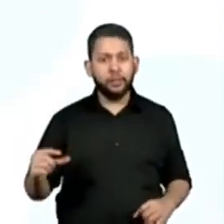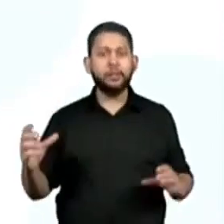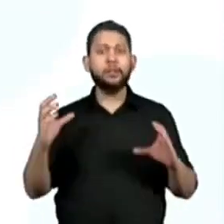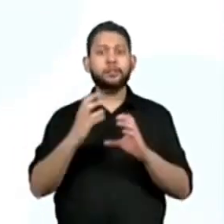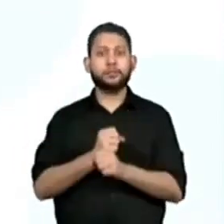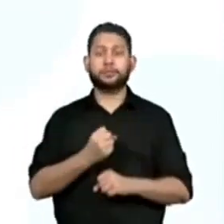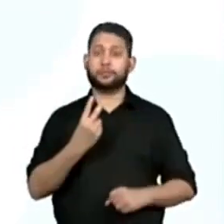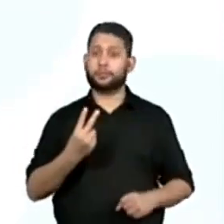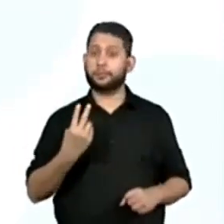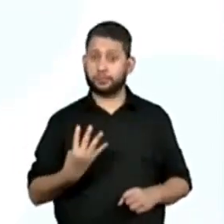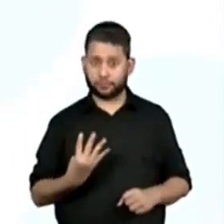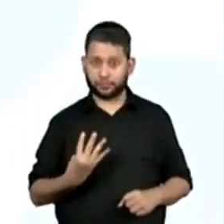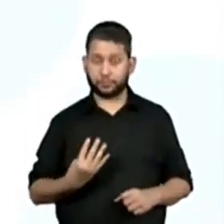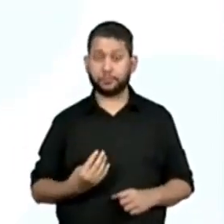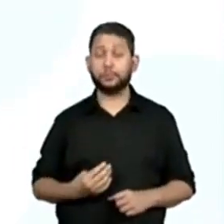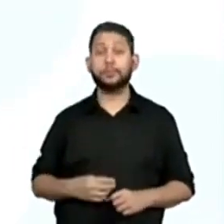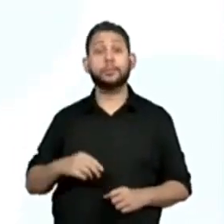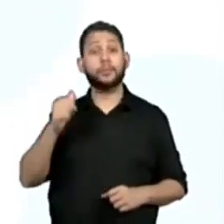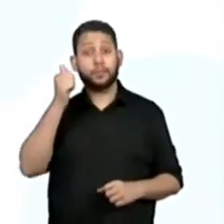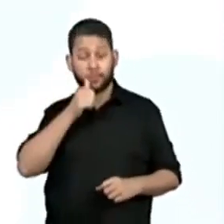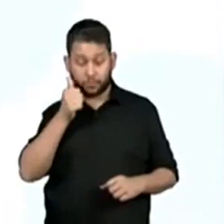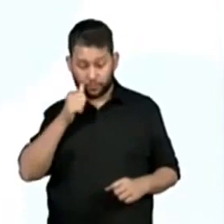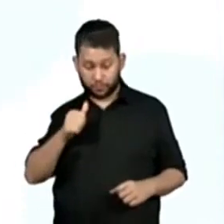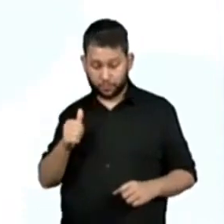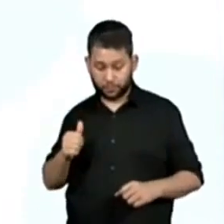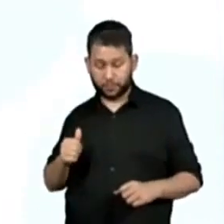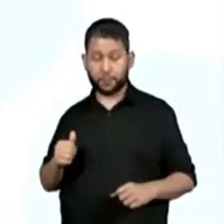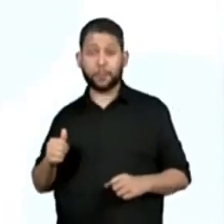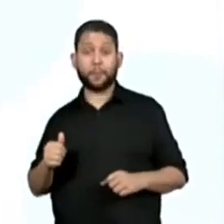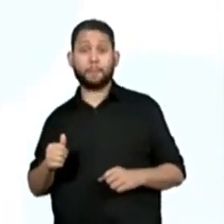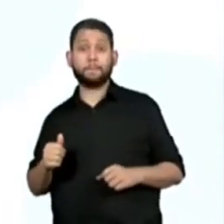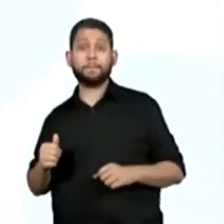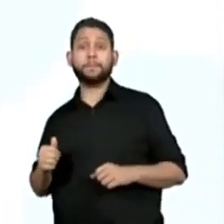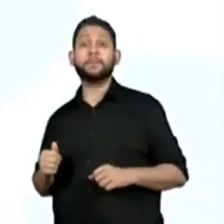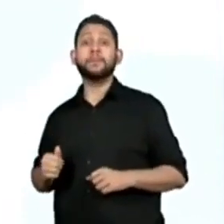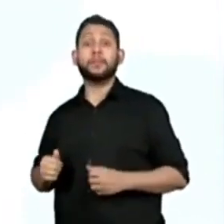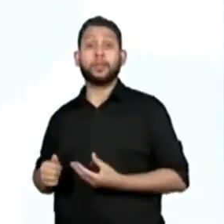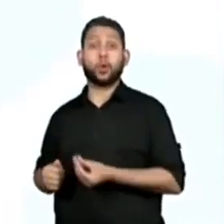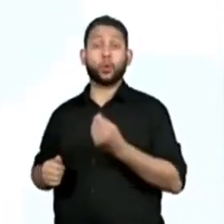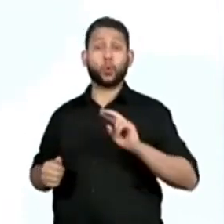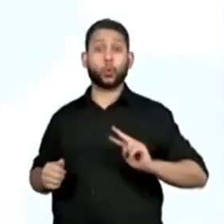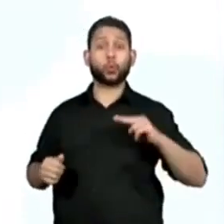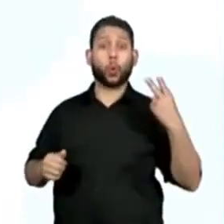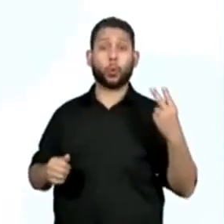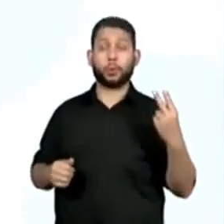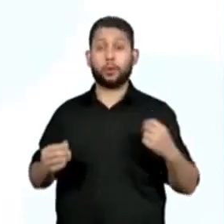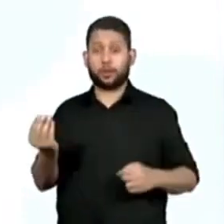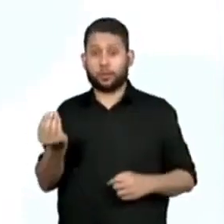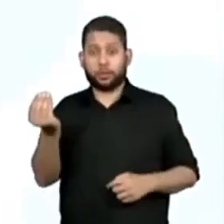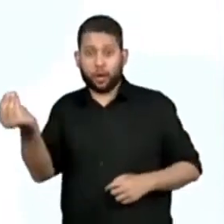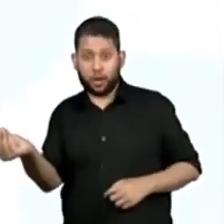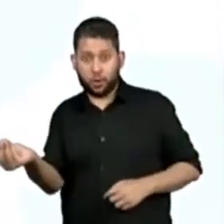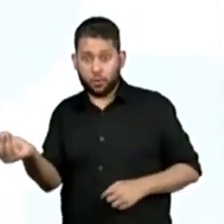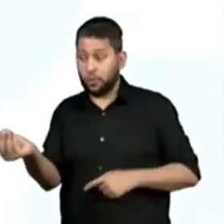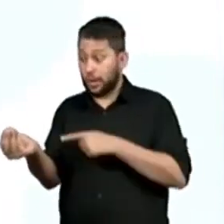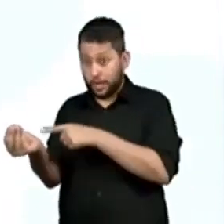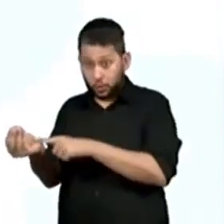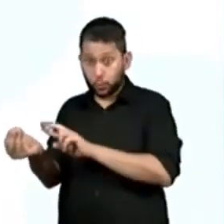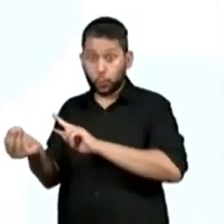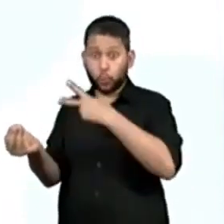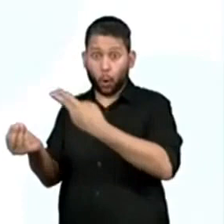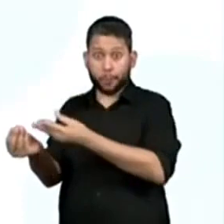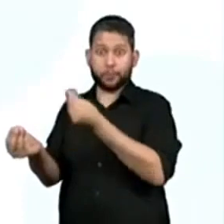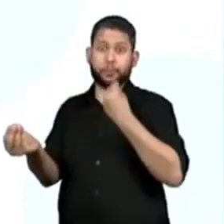Oi tia andrelina ficou com o dobro vamos imaginar o seguinte se eu fosse dividir certo a divisão